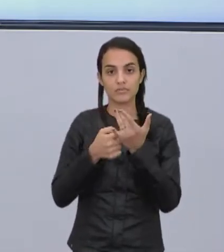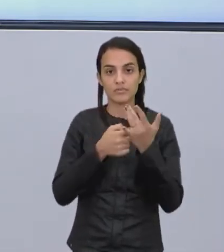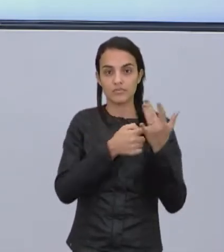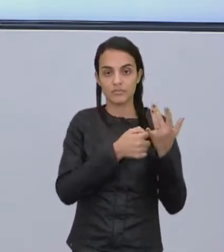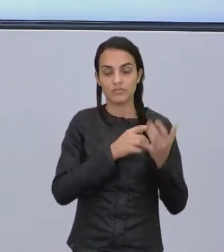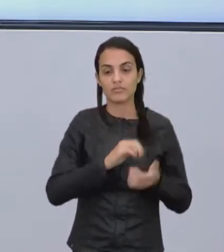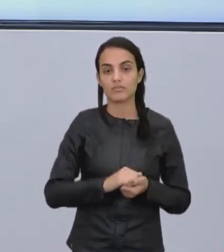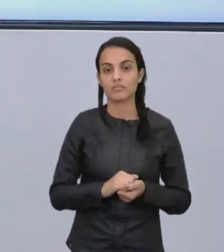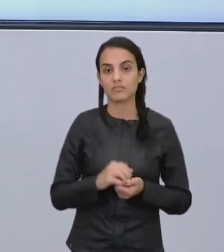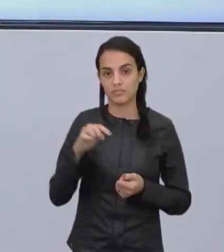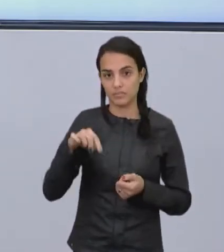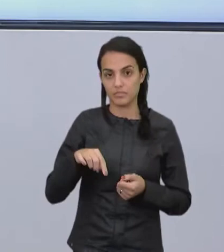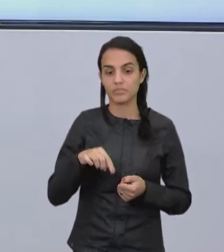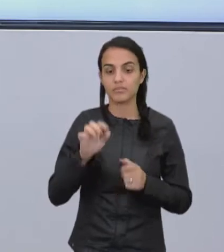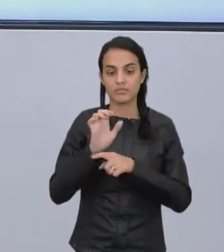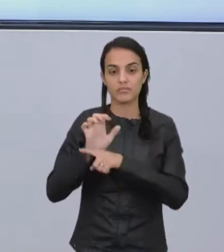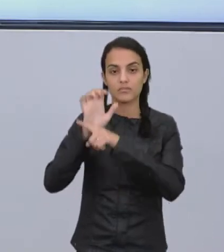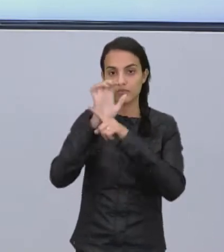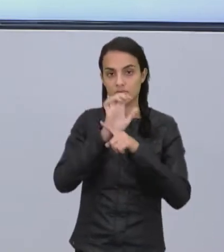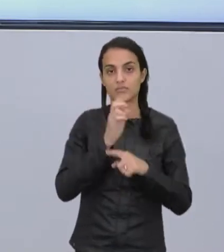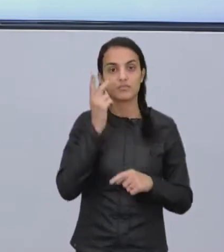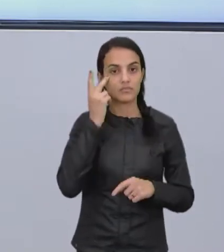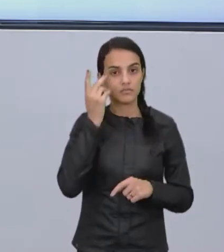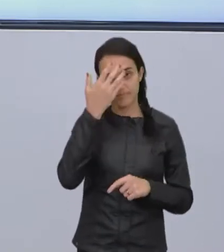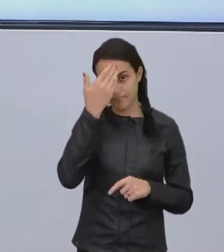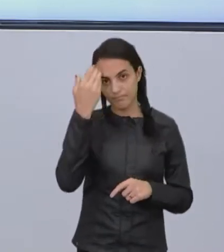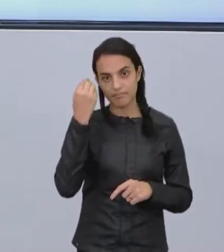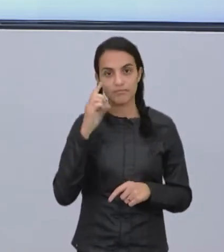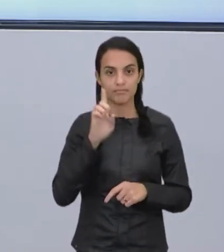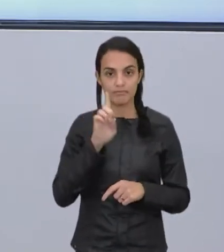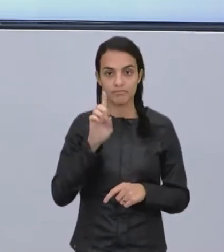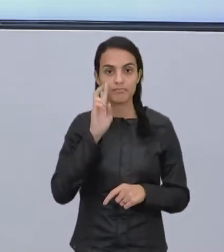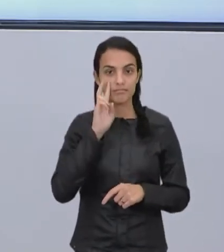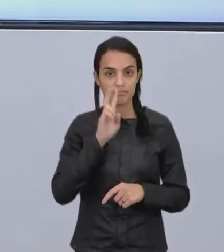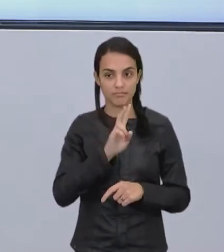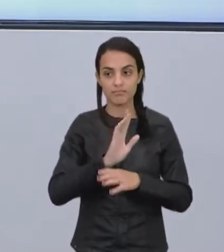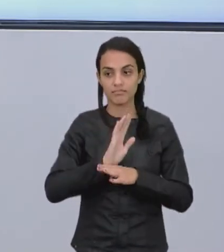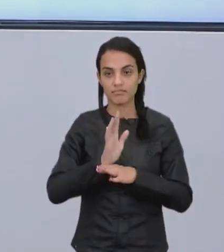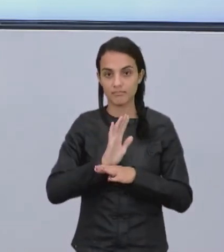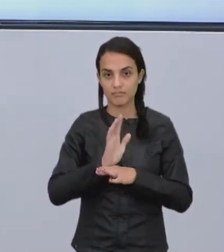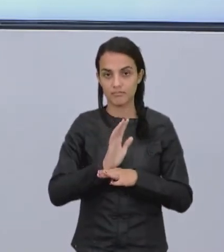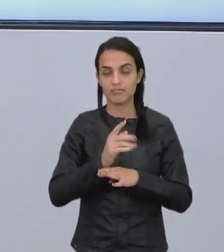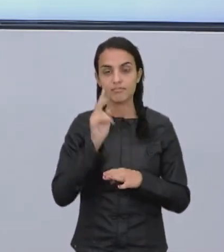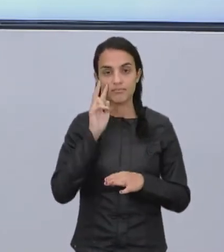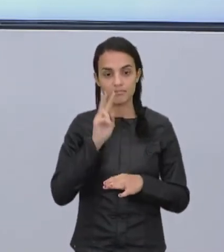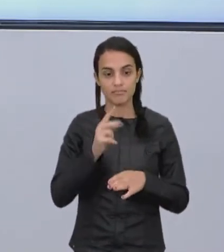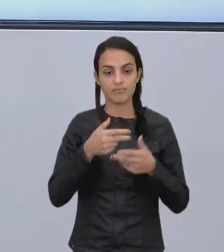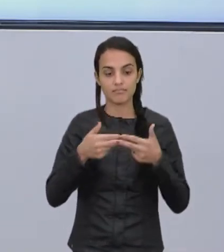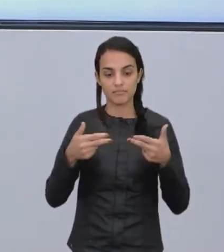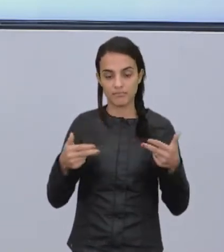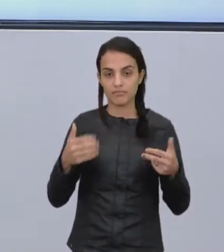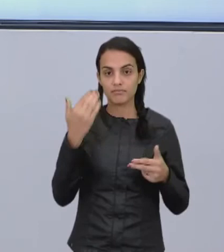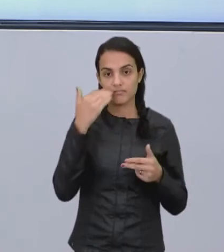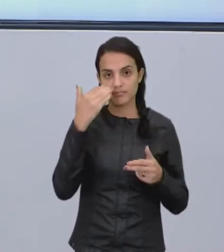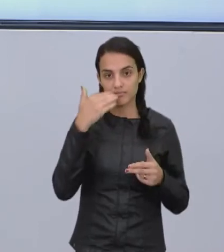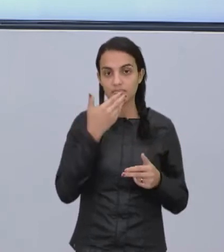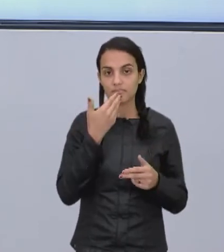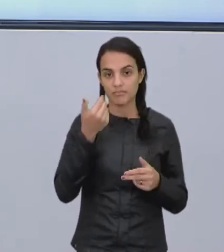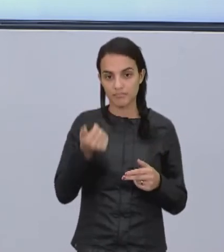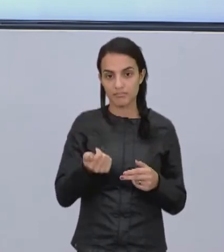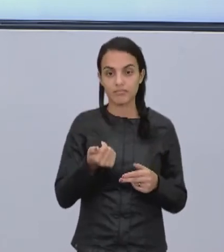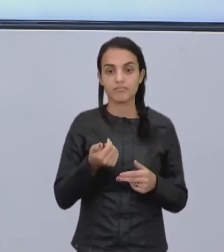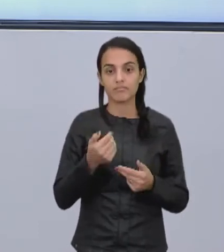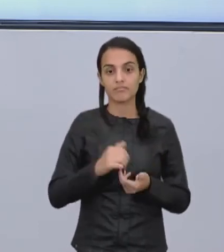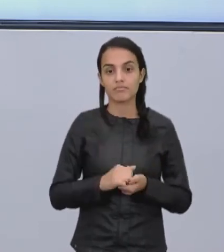Tecnológicas aqui do estado de São Paulo. Então não esqueçam de olhar esses vídeos que vocês vão ter várias coisas aí para entender e para compreender